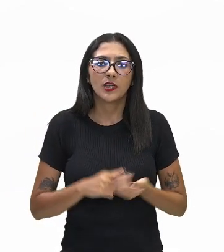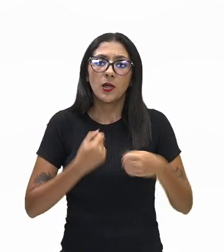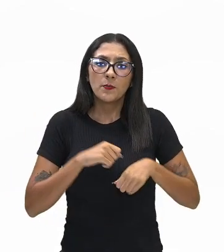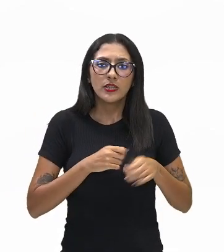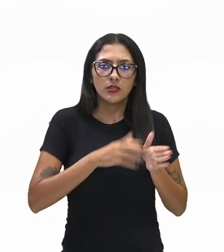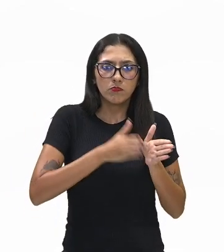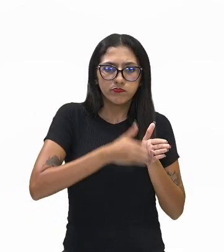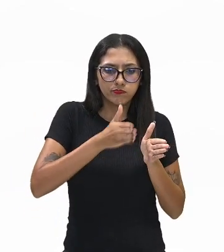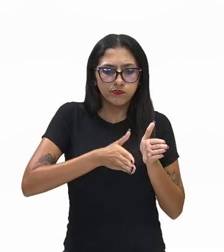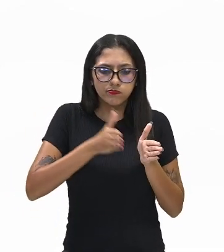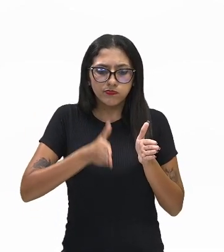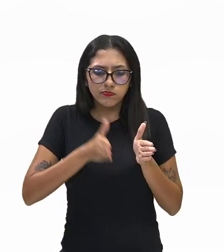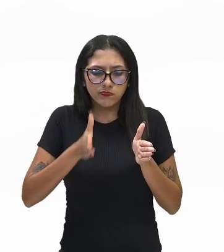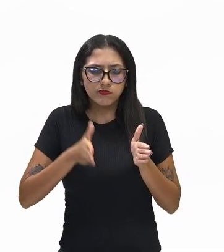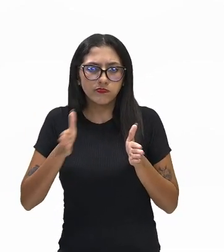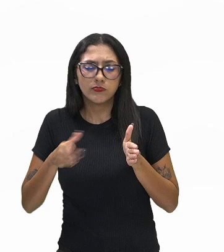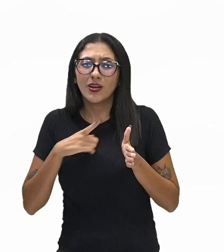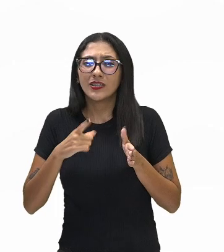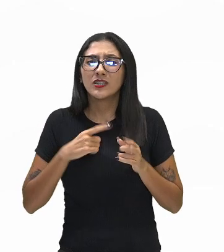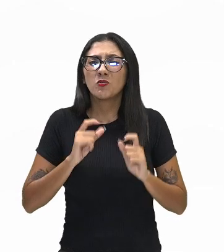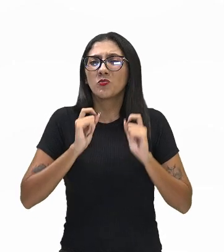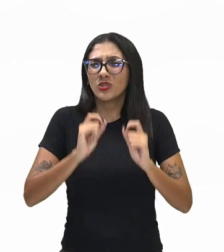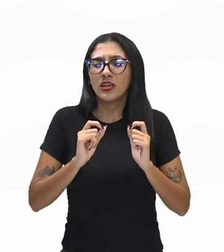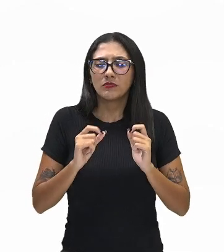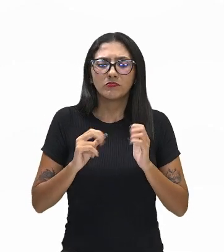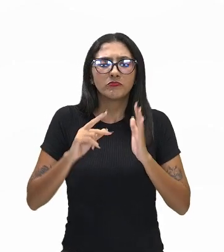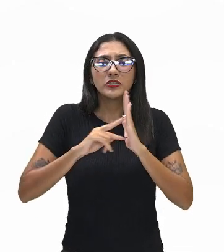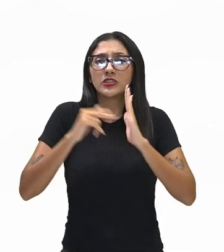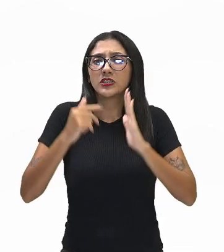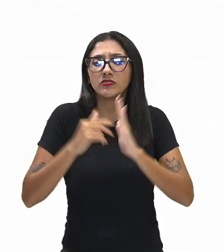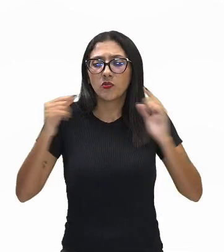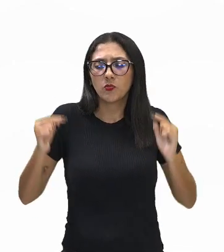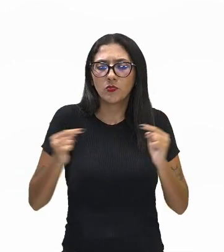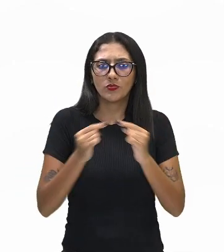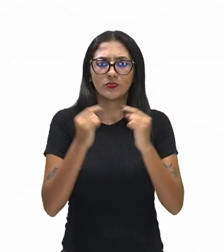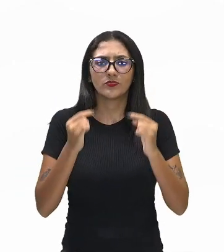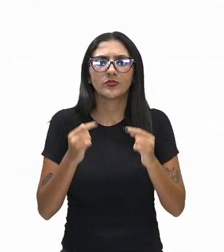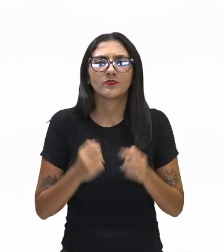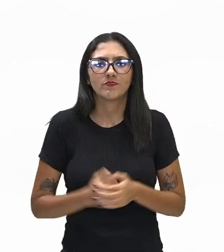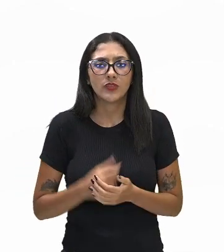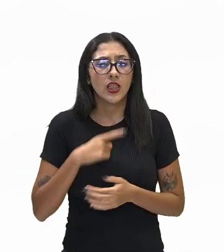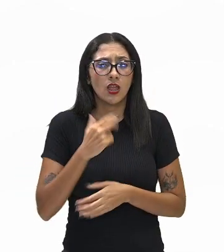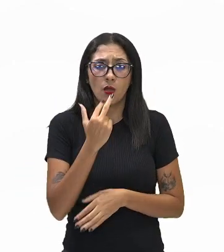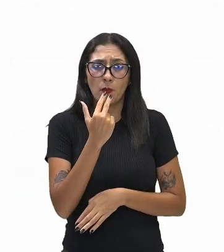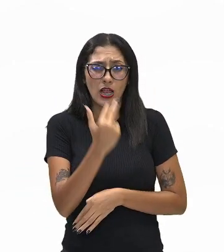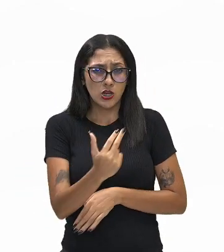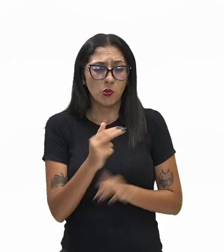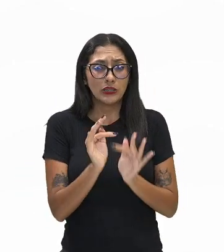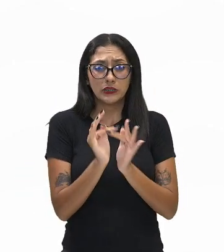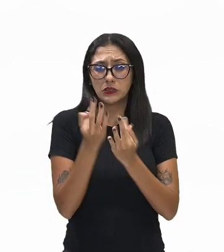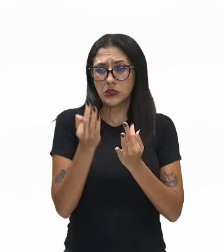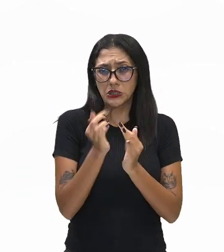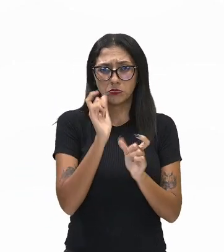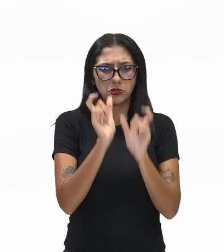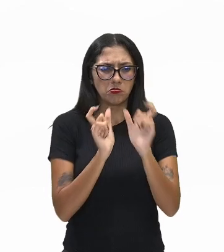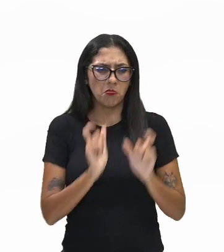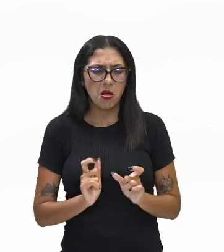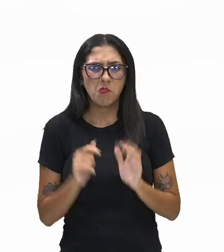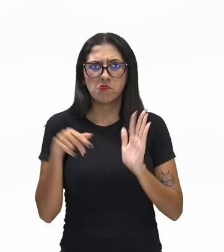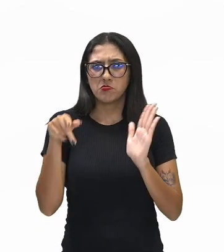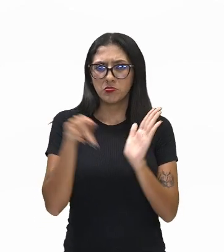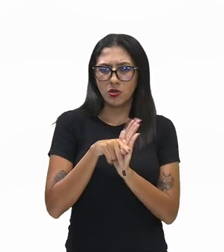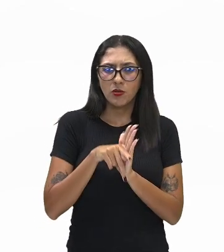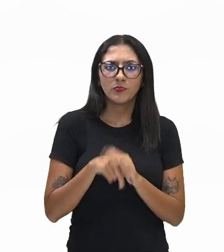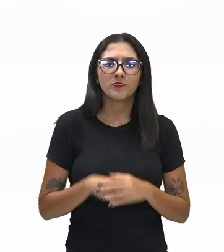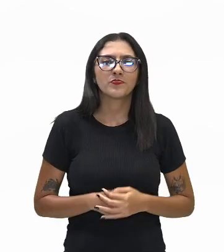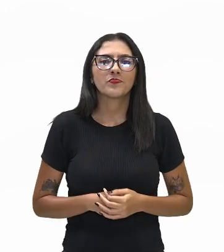na ordem que aparece para fazer sentido. Apresenta uma linguagem simples, com termos bem regionalistas, é